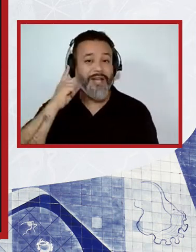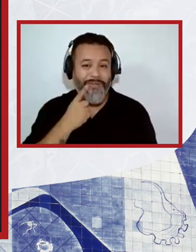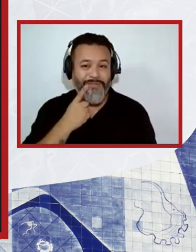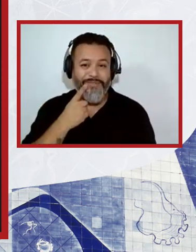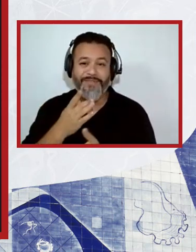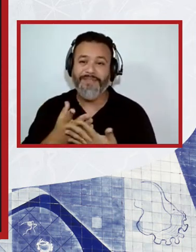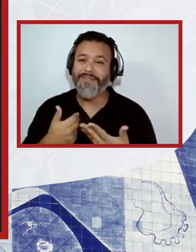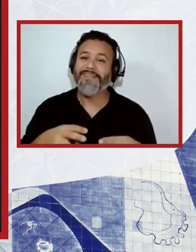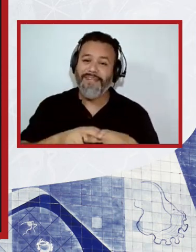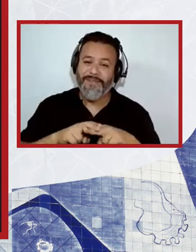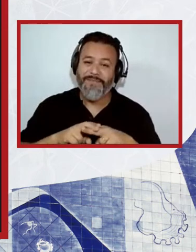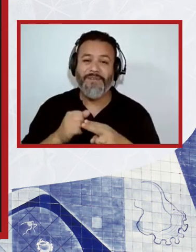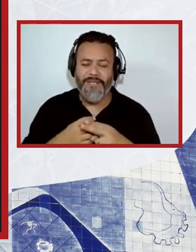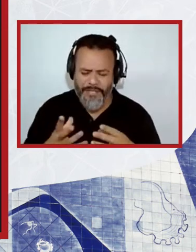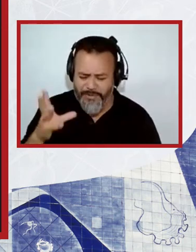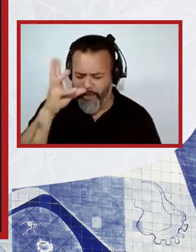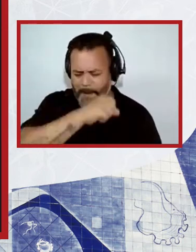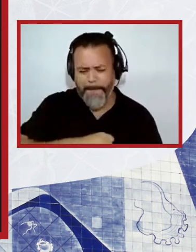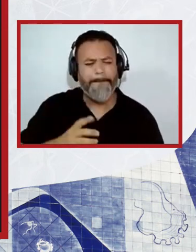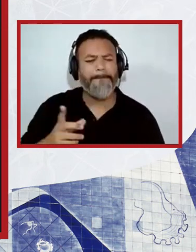um pouco de Libras.